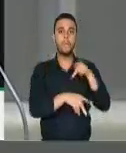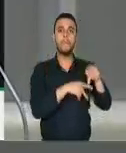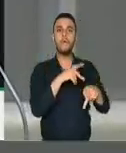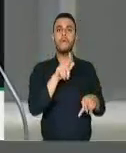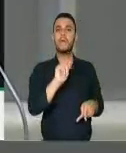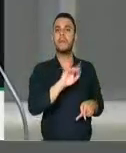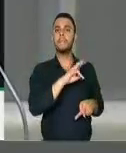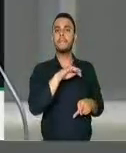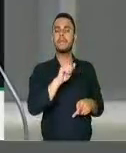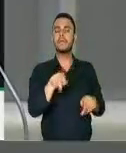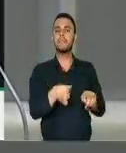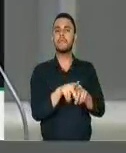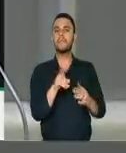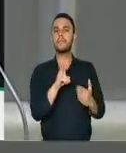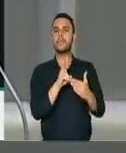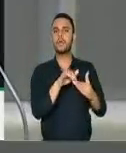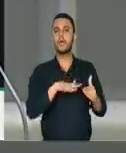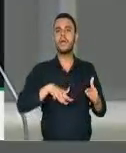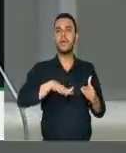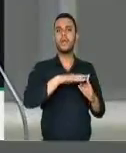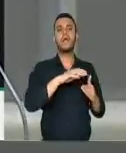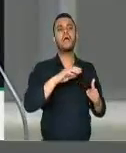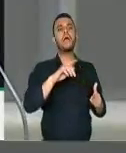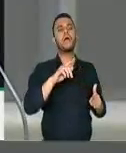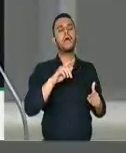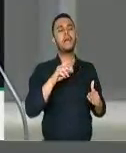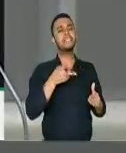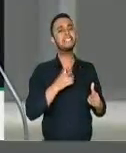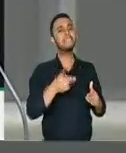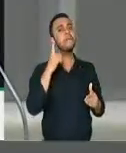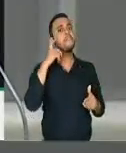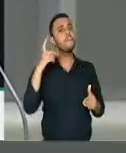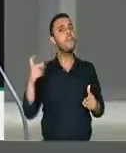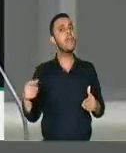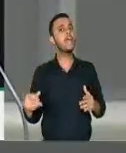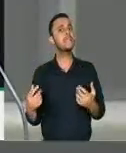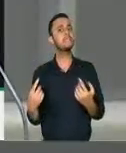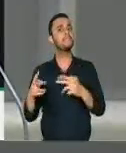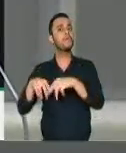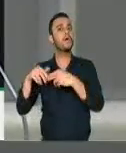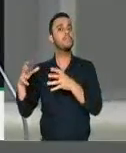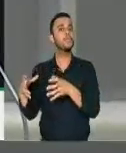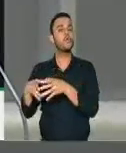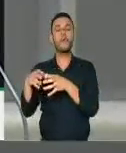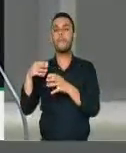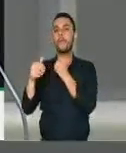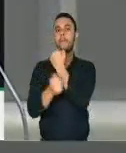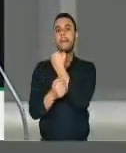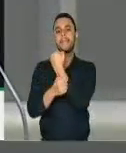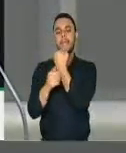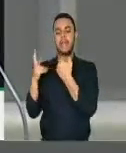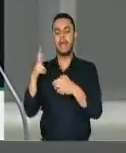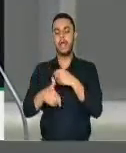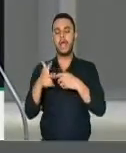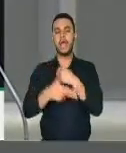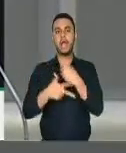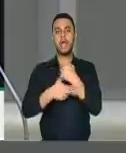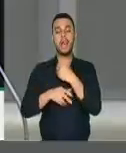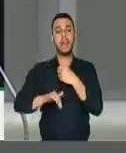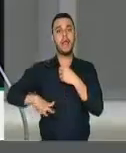aldeia Rubiácea, no Maranhão, é vítima de violência dos madeireiros ilegais na terra